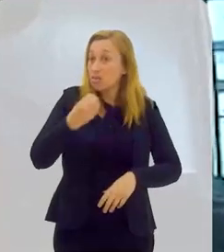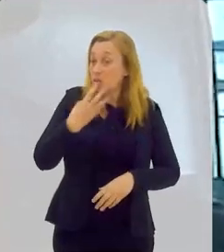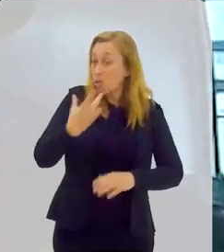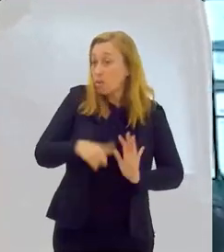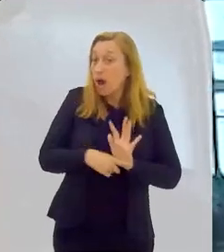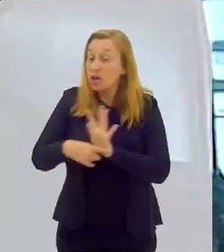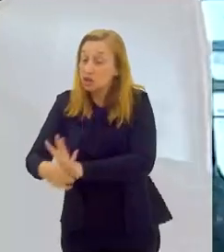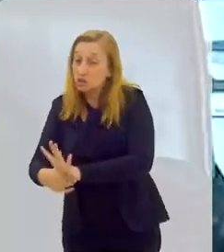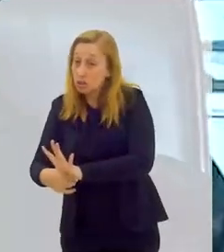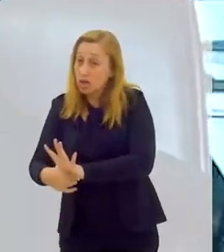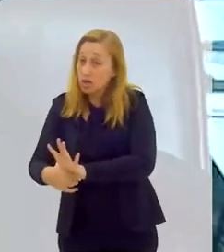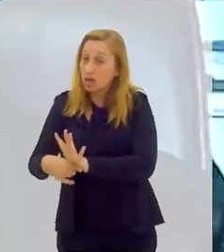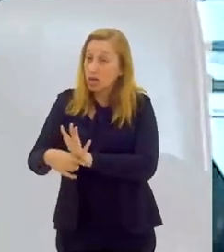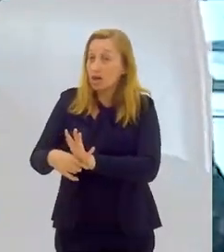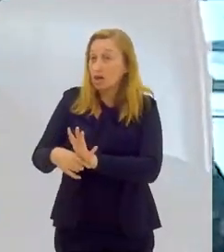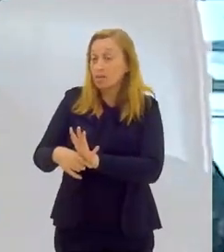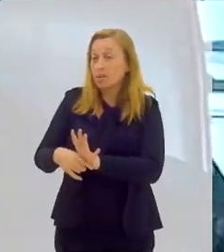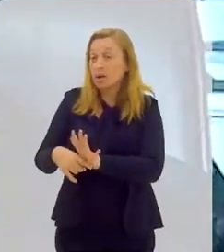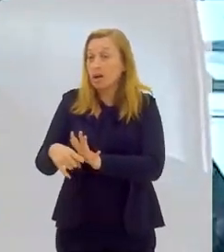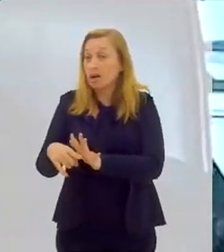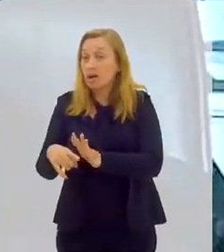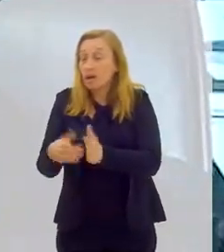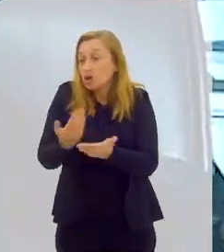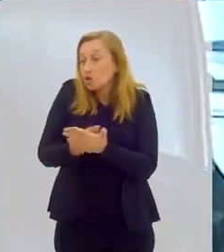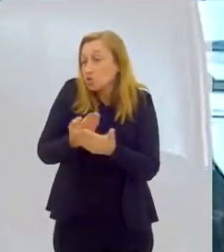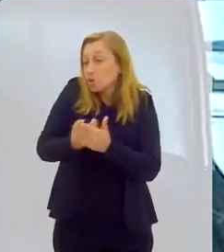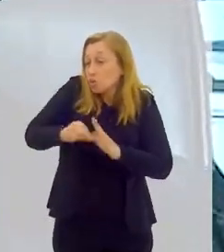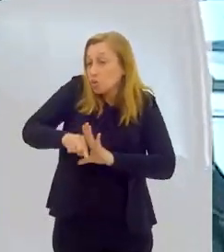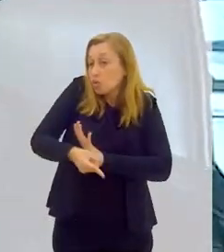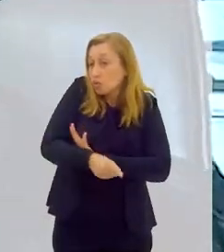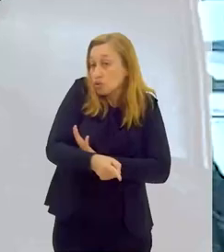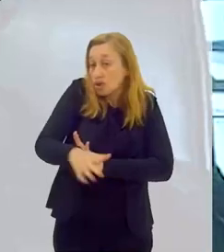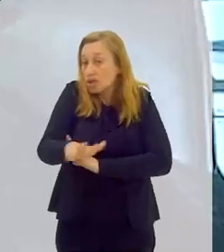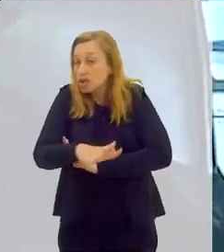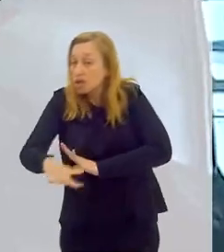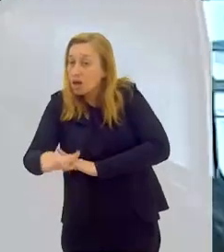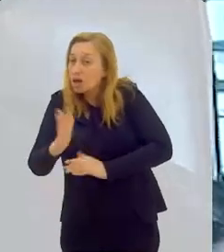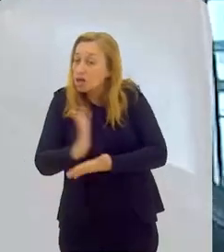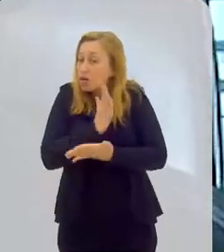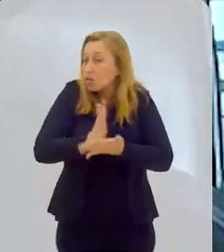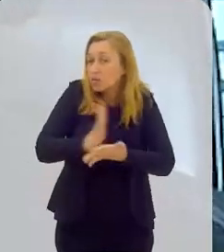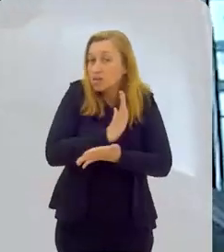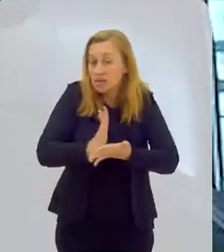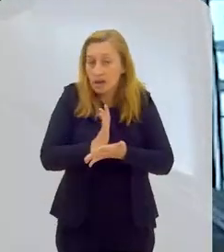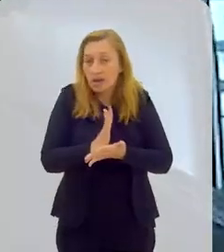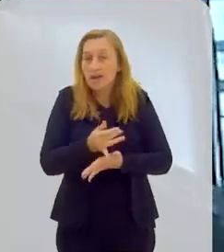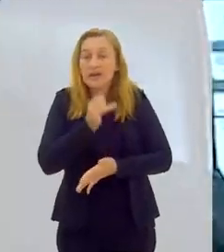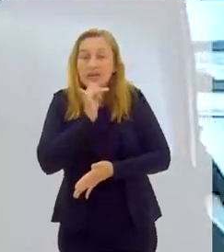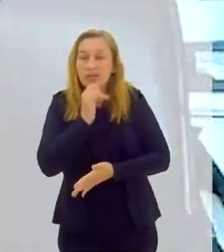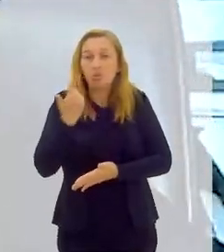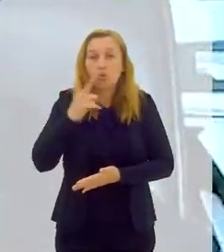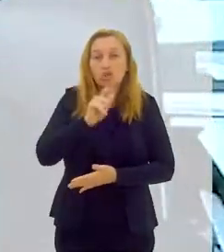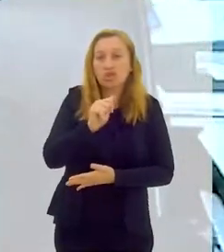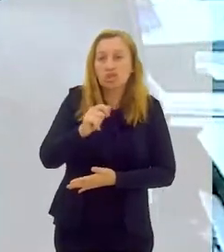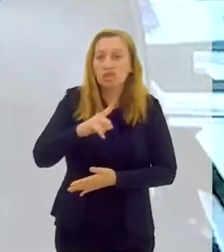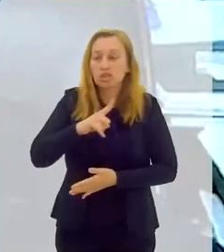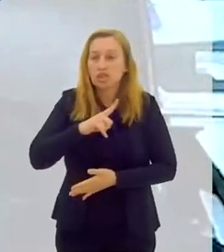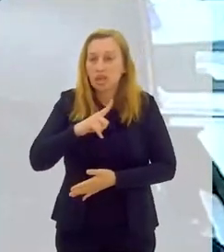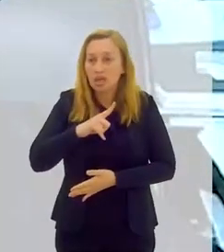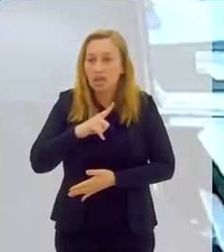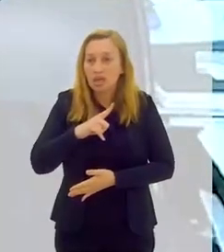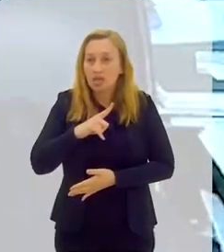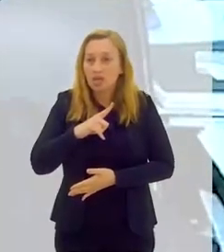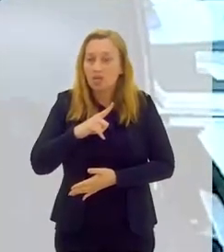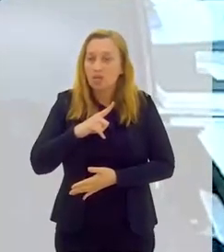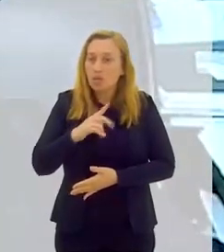ajudar a implementação de determinadas áreas? Ou seja, como, por exemplo, na produção de leite do Itaúba, a gente consegue ter